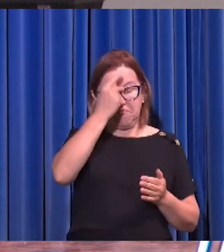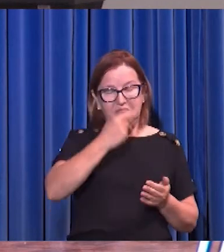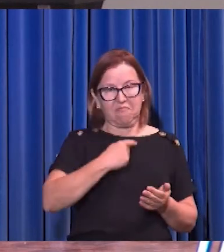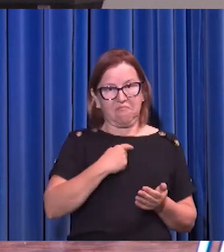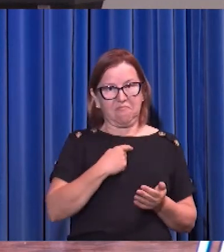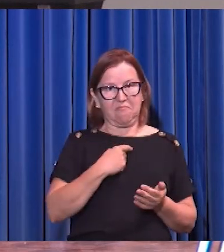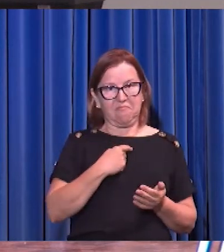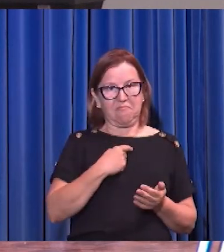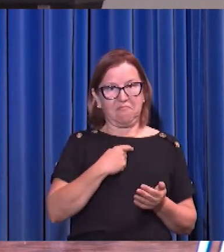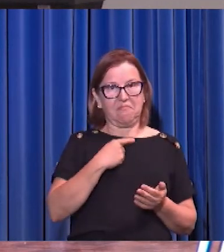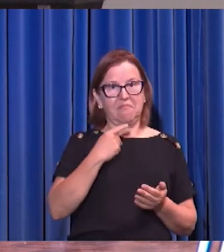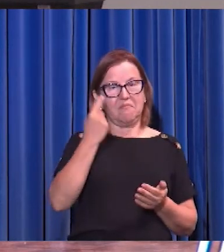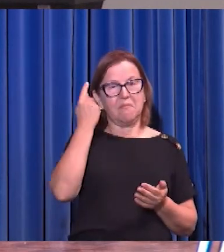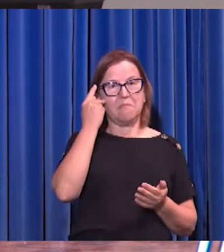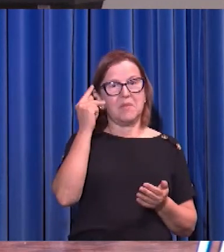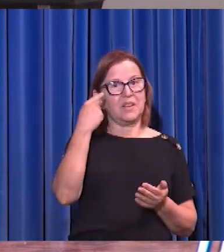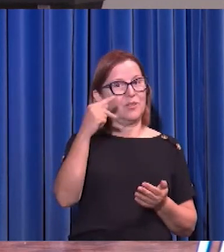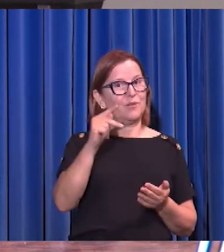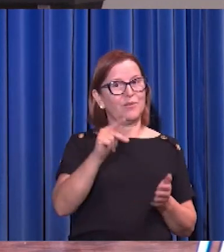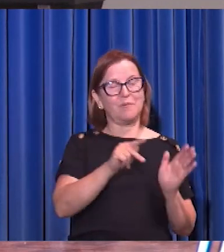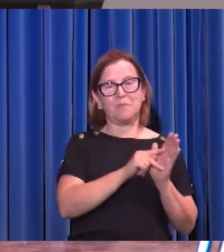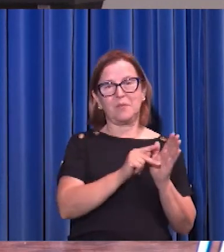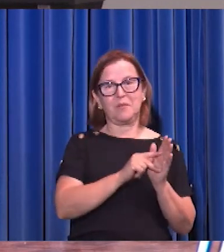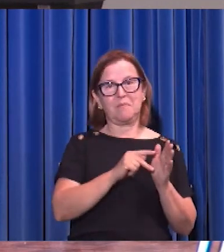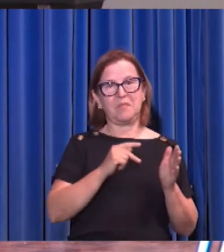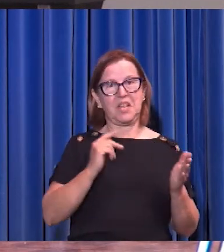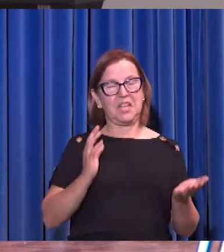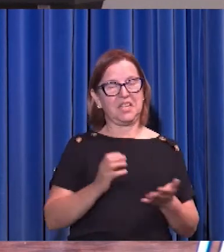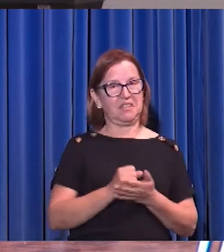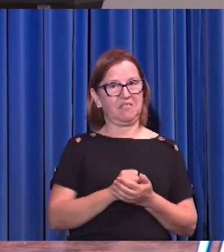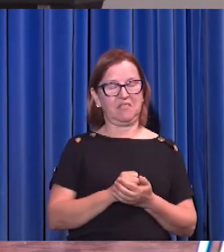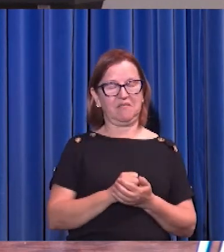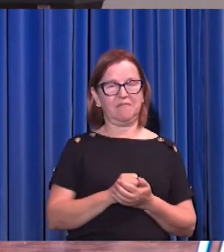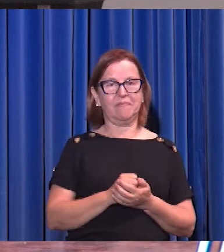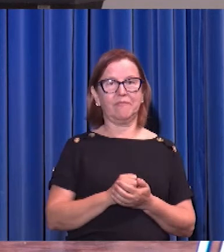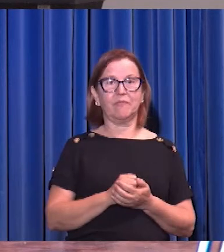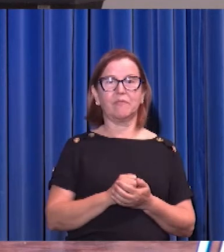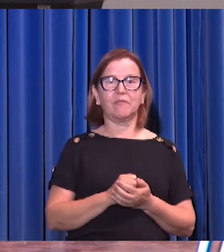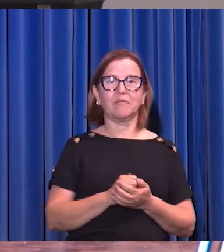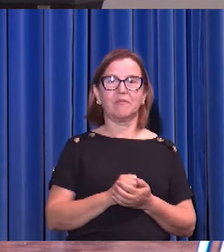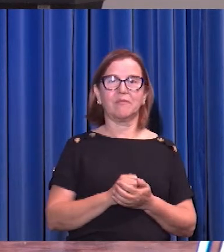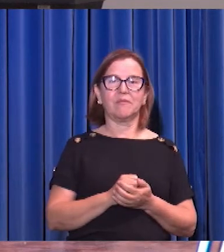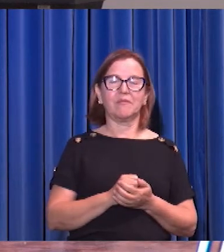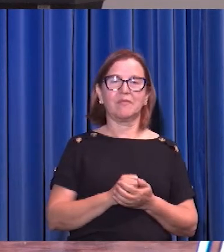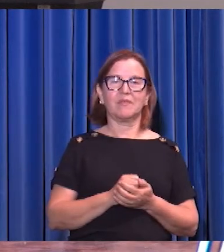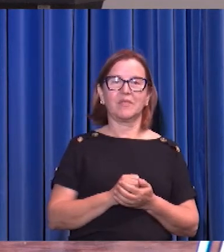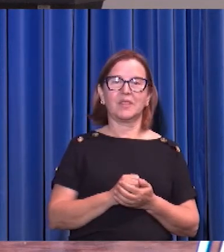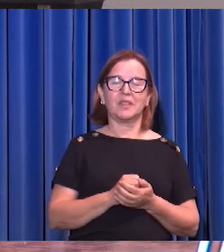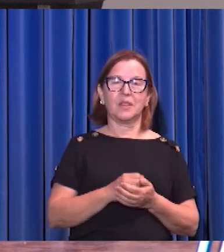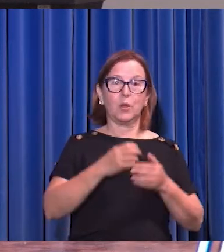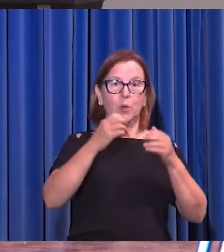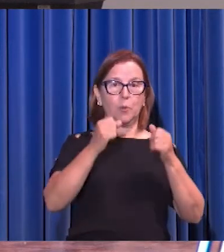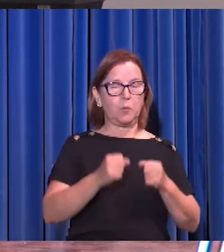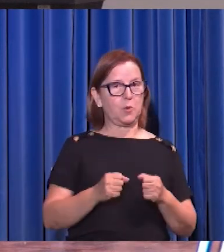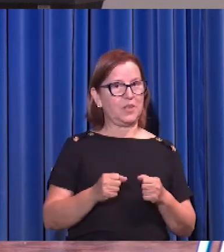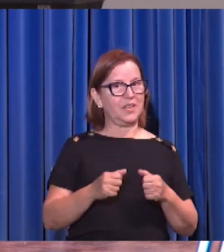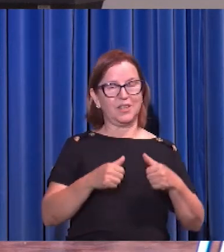para a sua própria salvação. Então, o poder é evidente que não estava